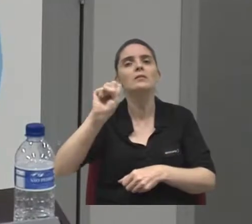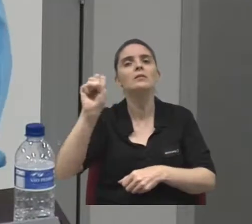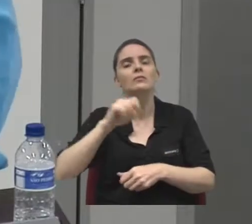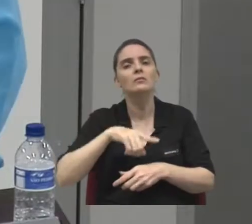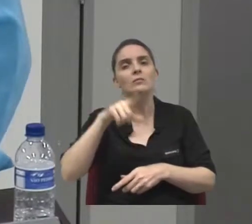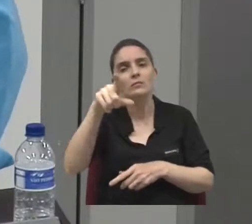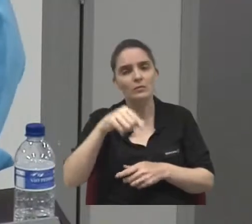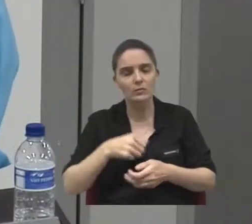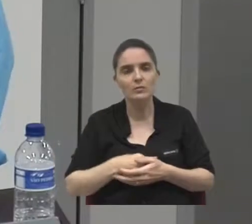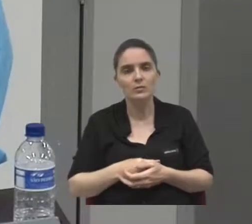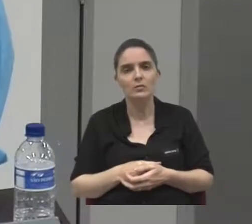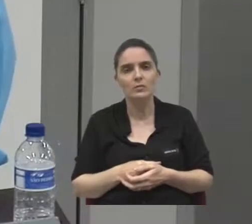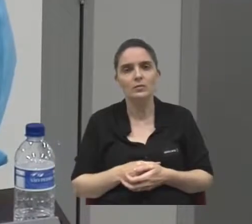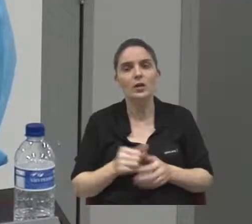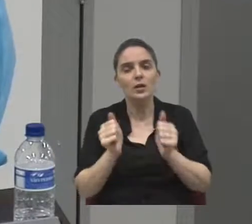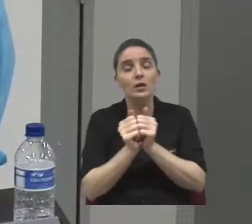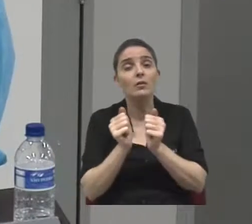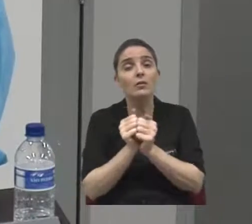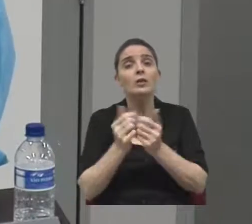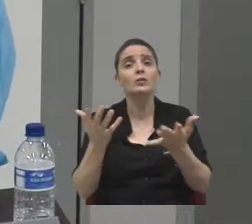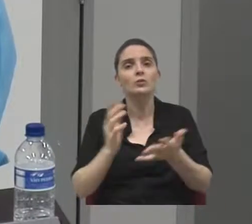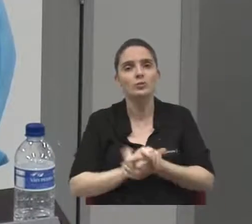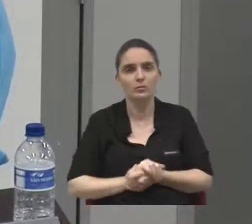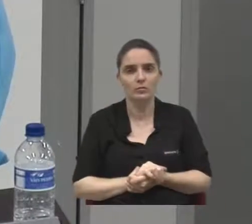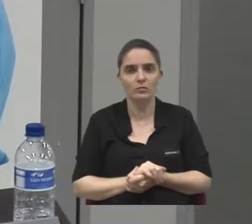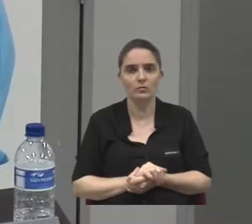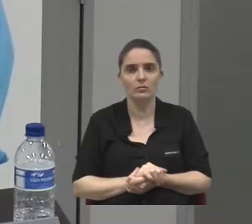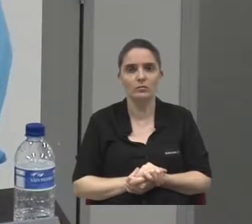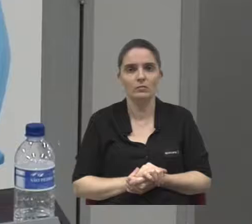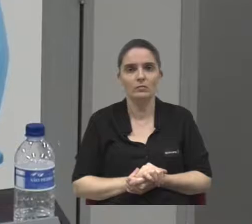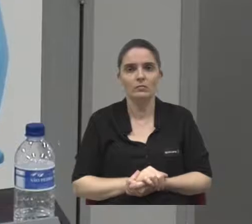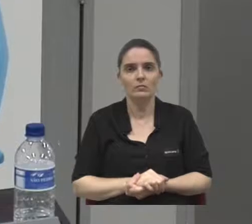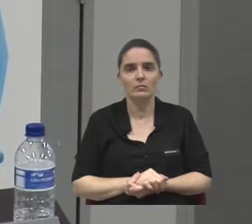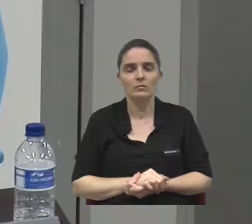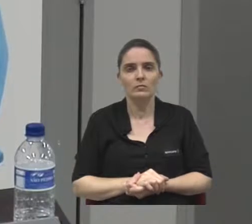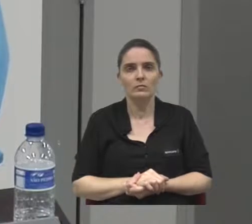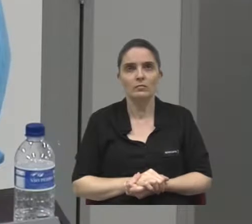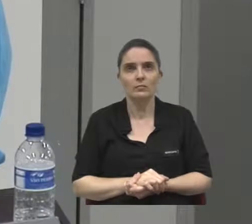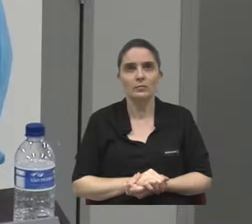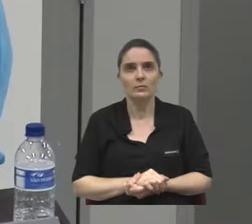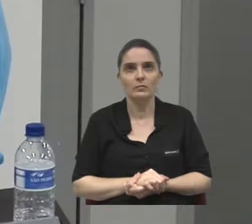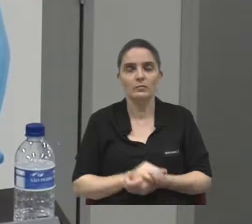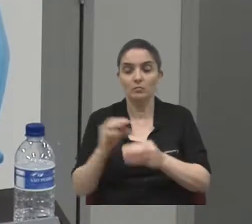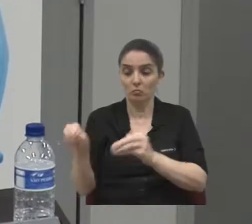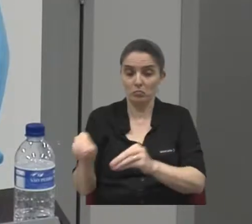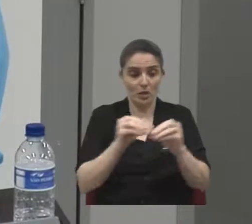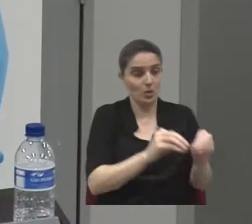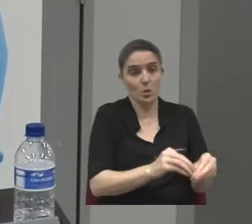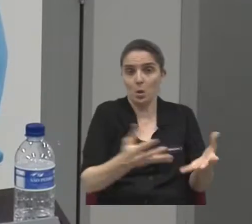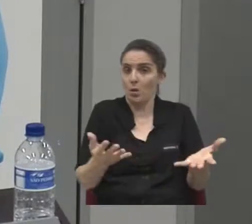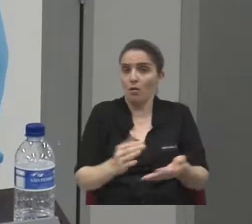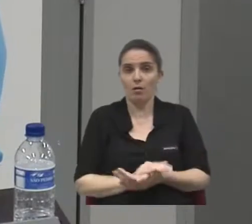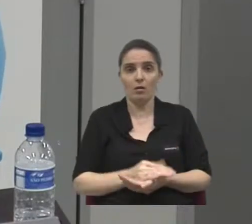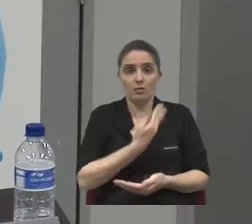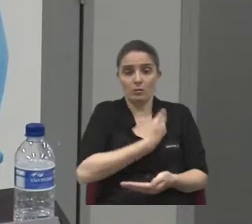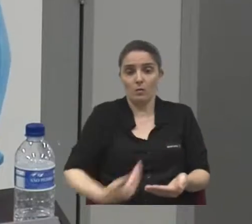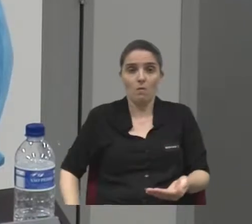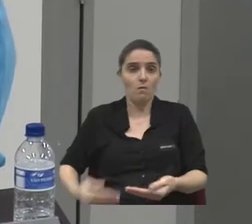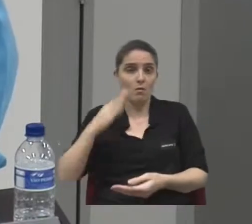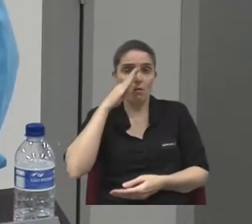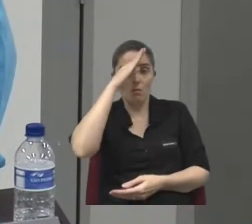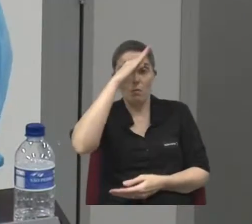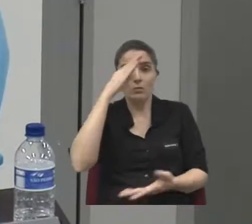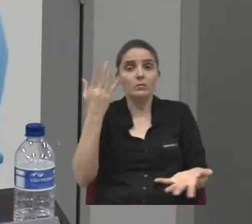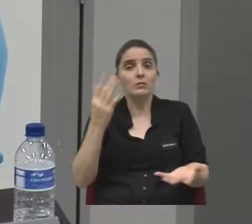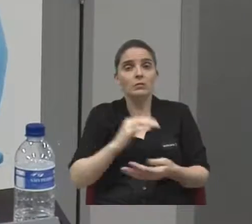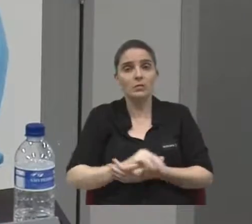fez parte do... Você fez parte da transição. O governo Bolsonaro que era. Foi o governo